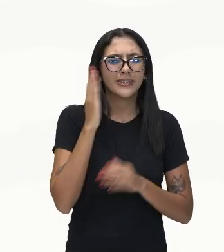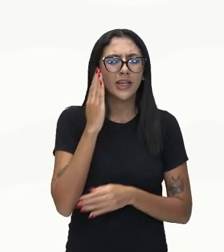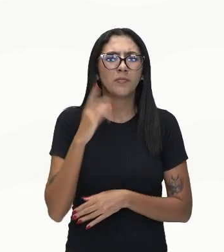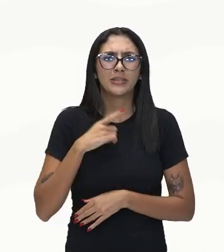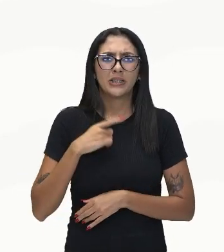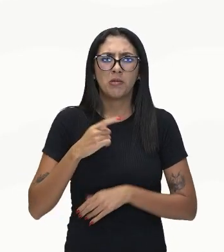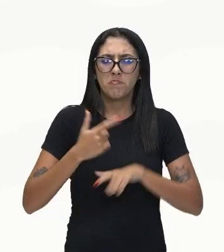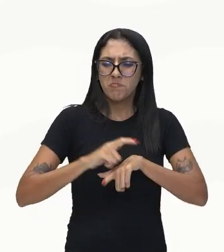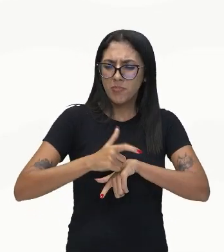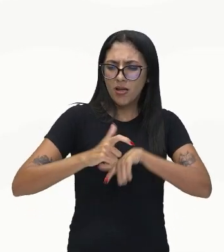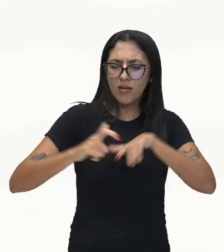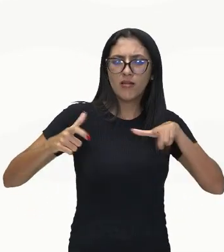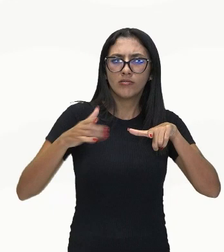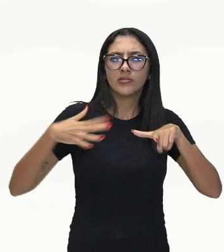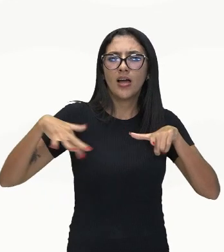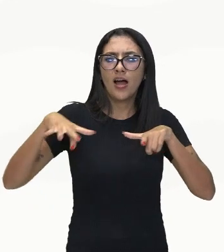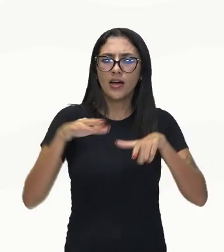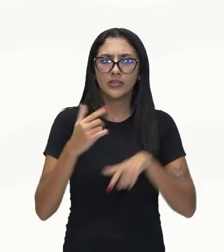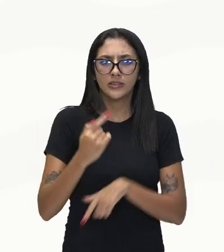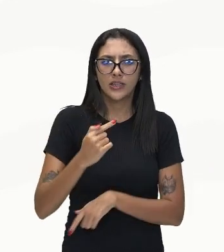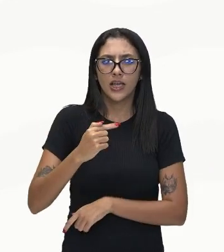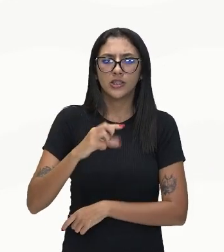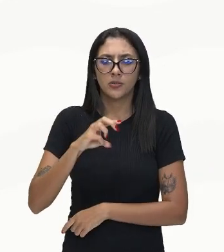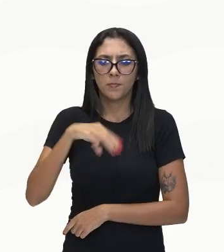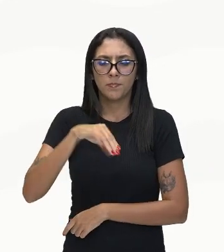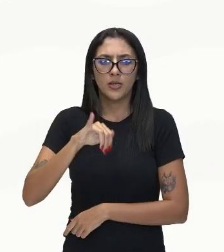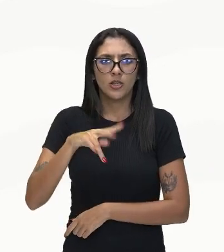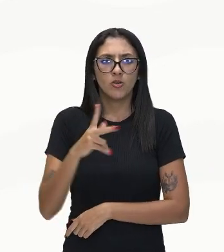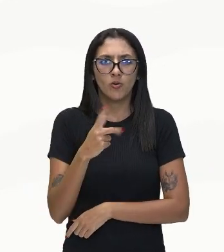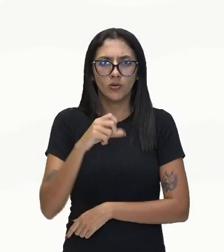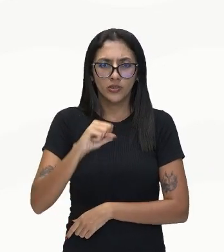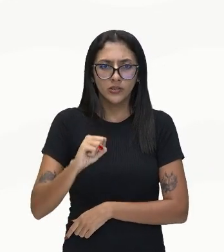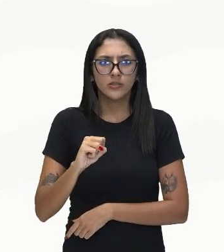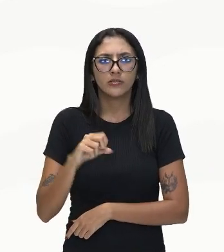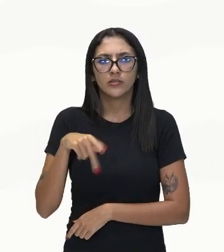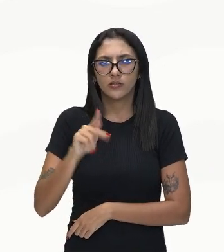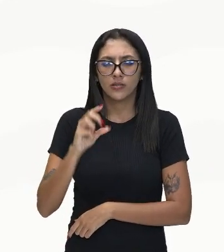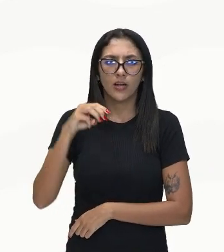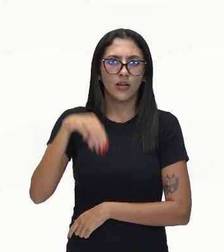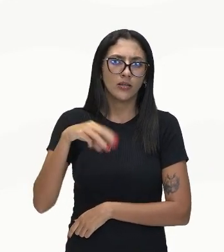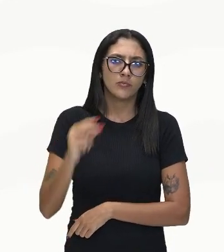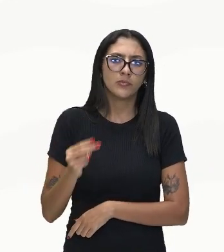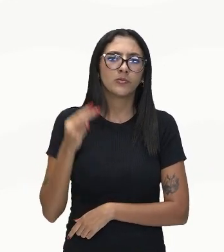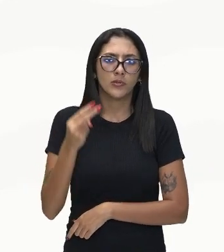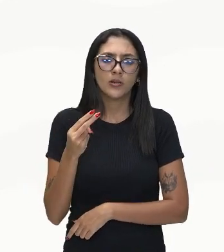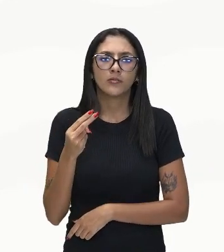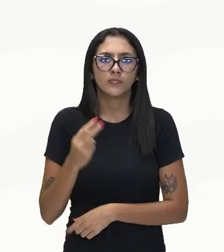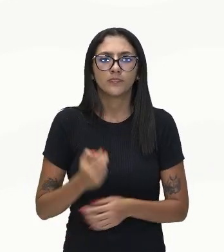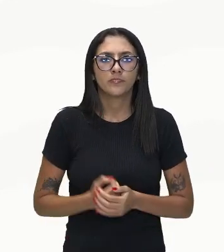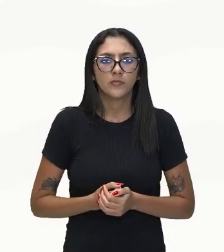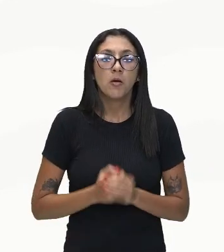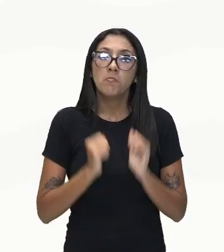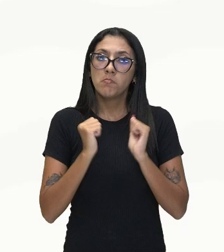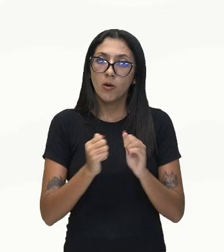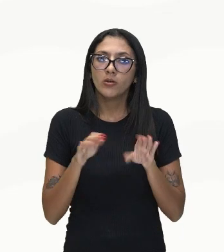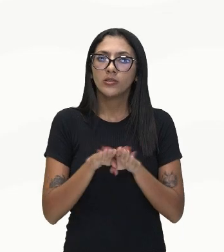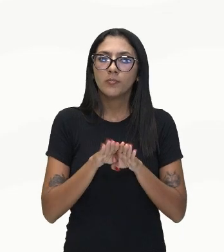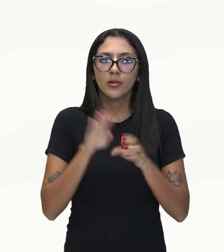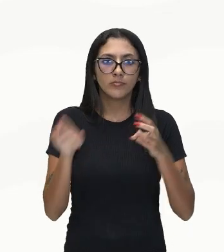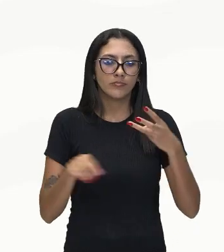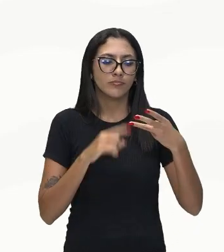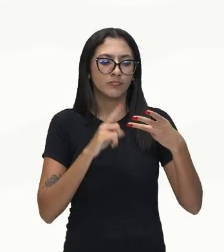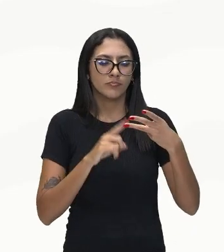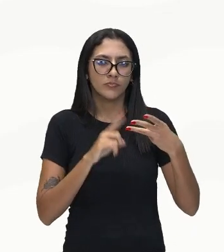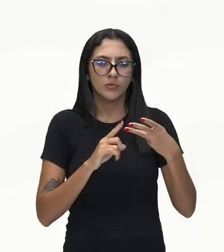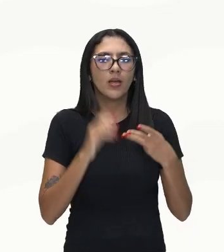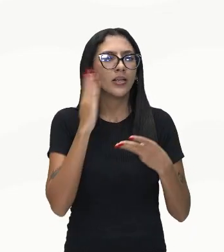nesse caso. A gente pode fazer também essa delimitação a partir de critérios hidrográficos, e observe que a área diminui um